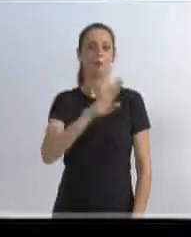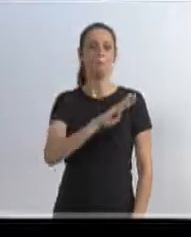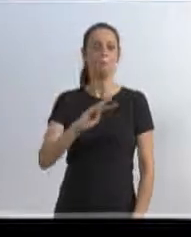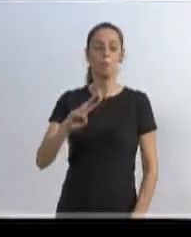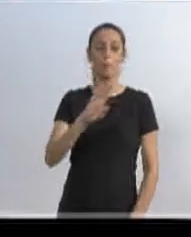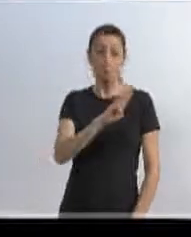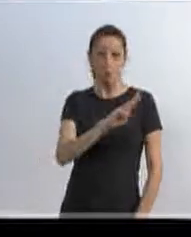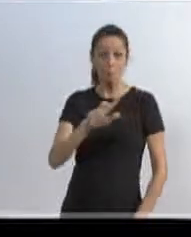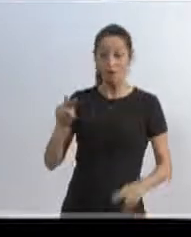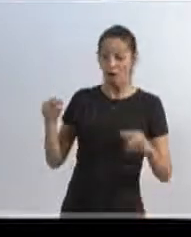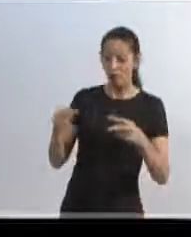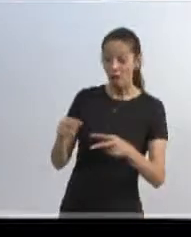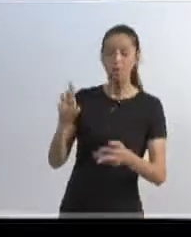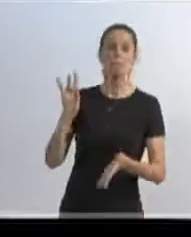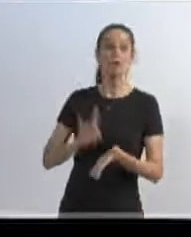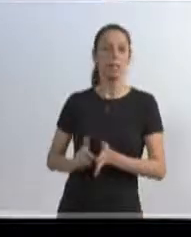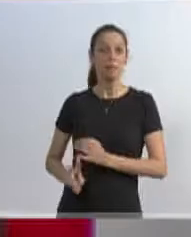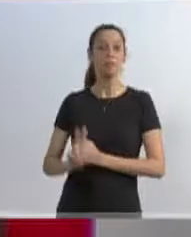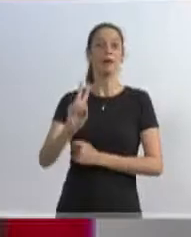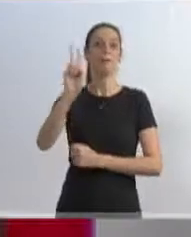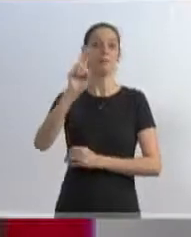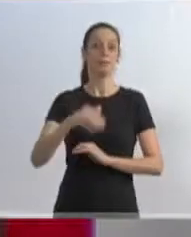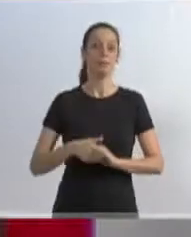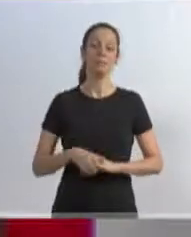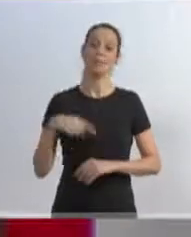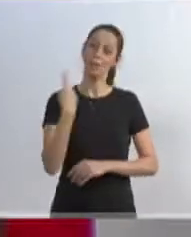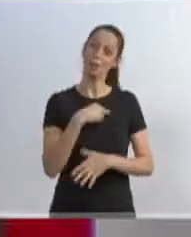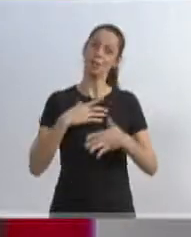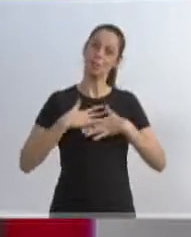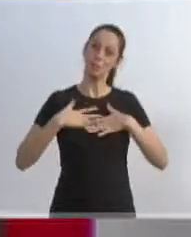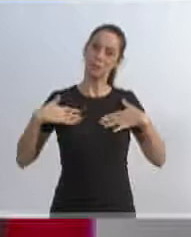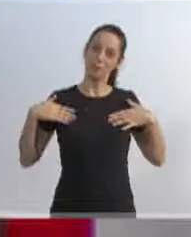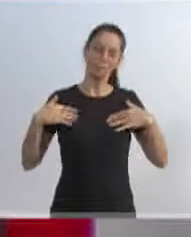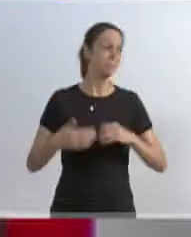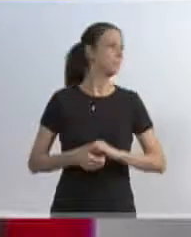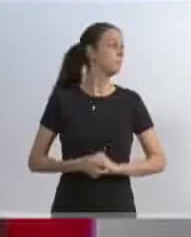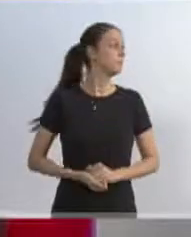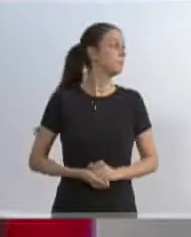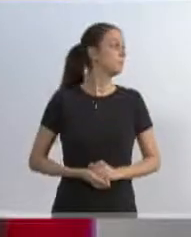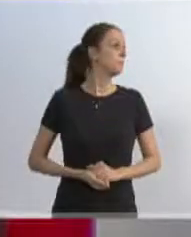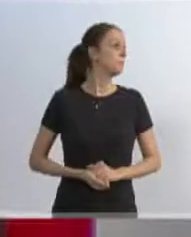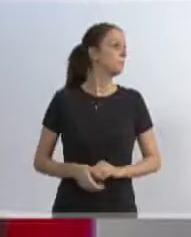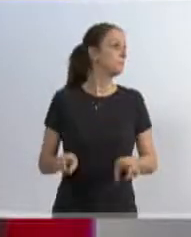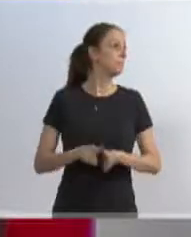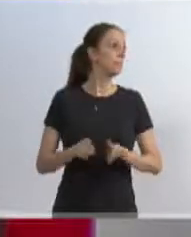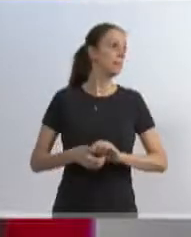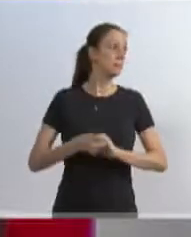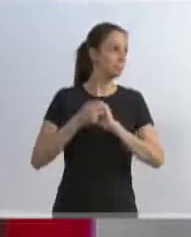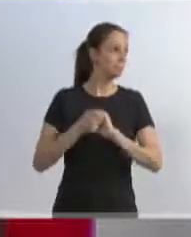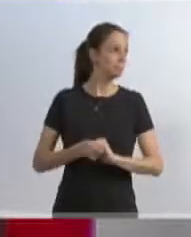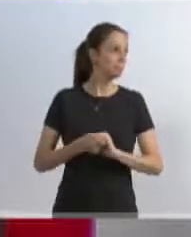que mostrasse... Quero comentar primeiramente nossos amigos, né, que estavam presentes lá, meu amigo Gilson,